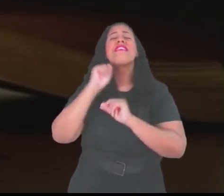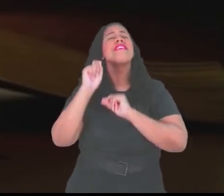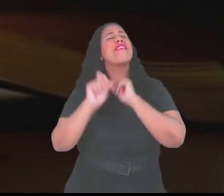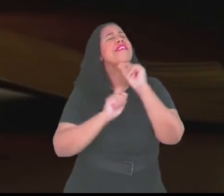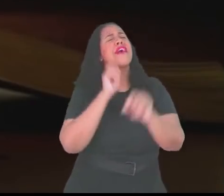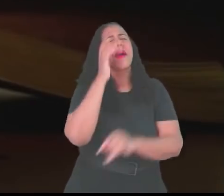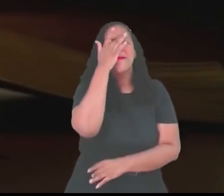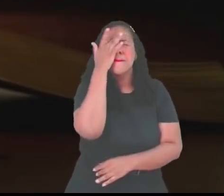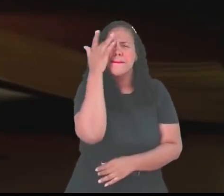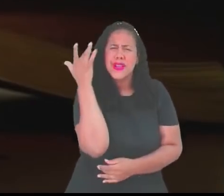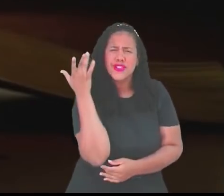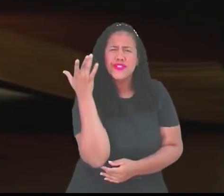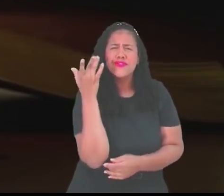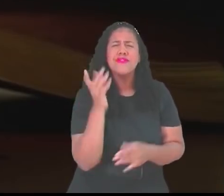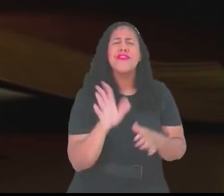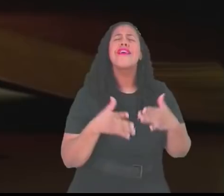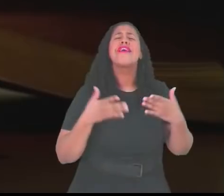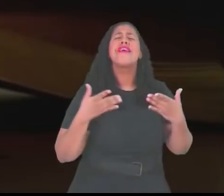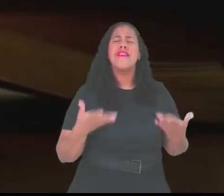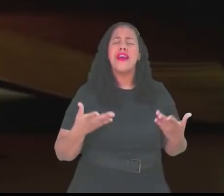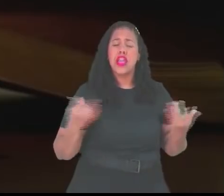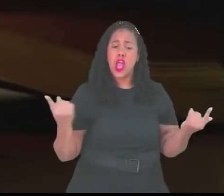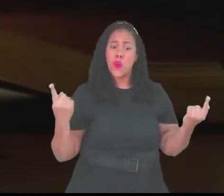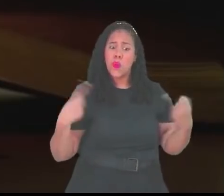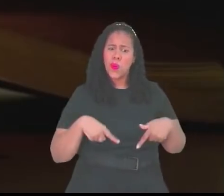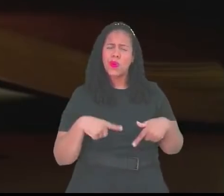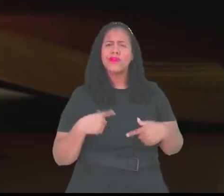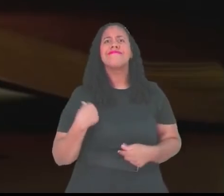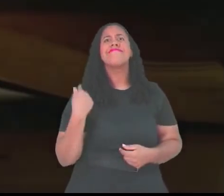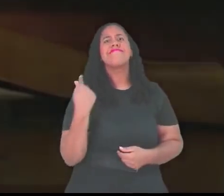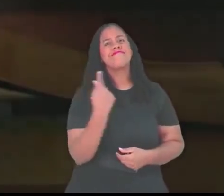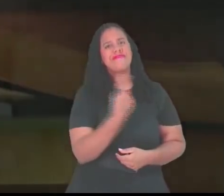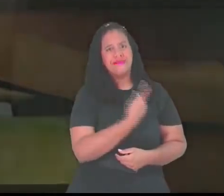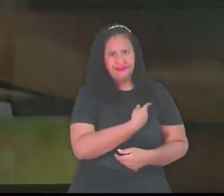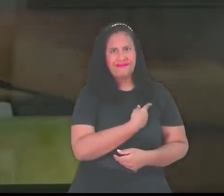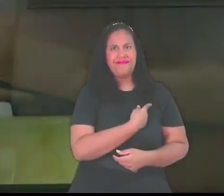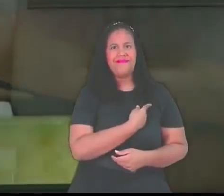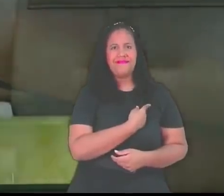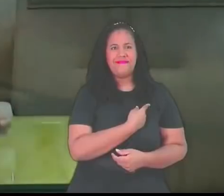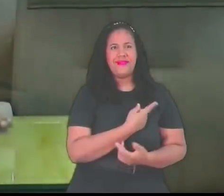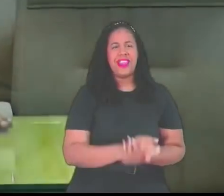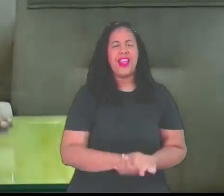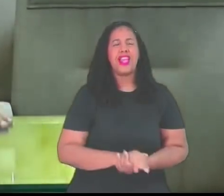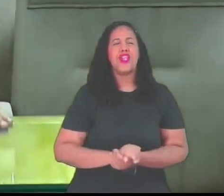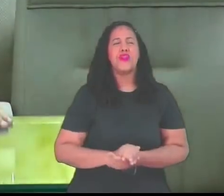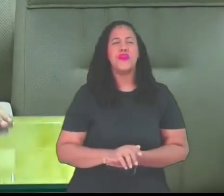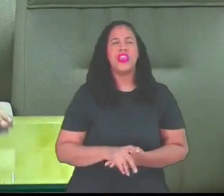quem será contra nós?